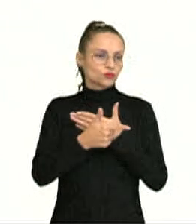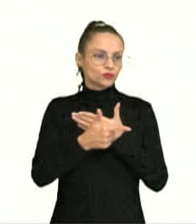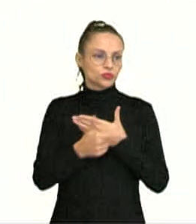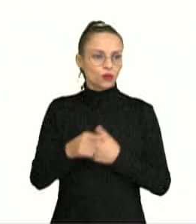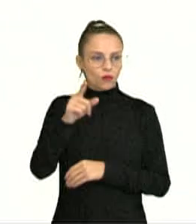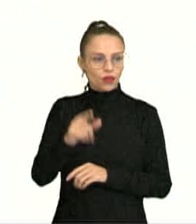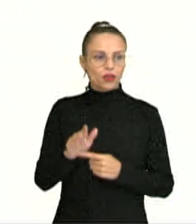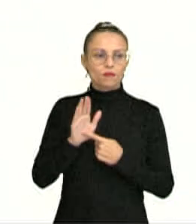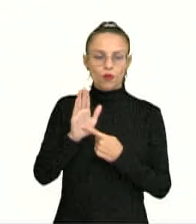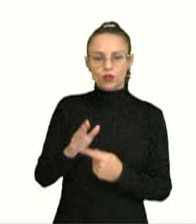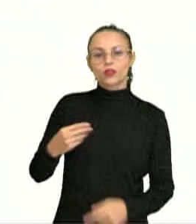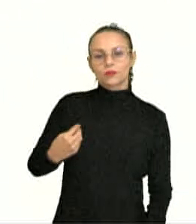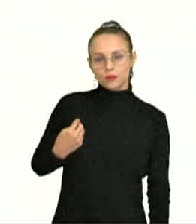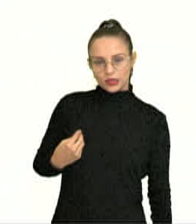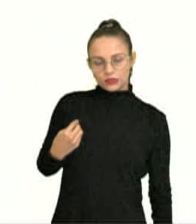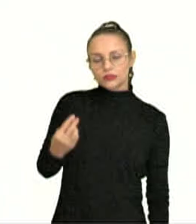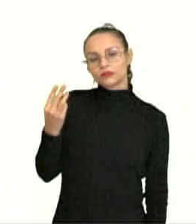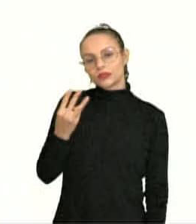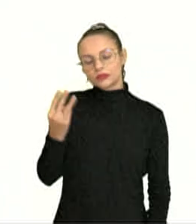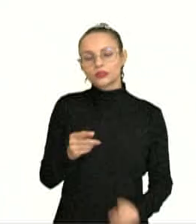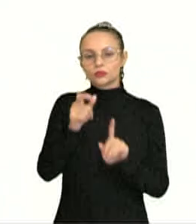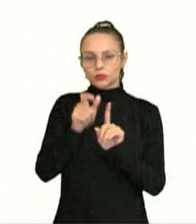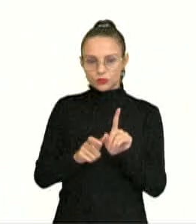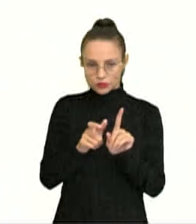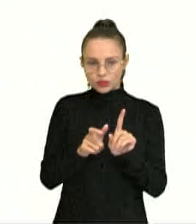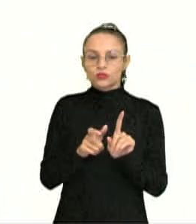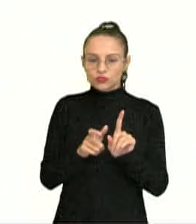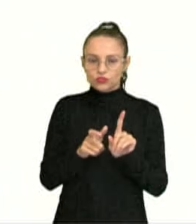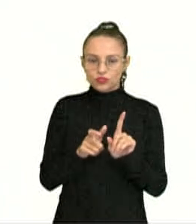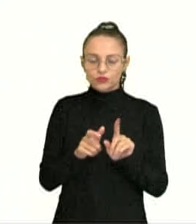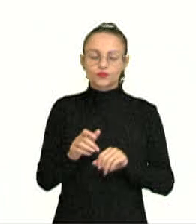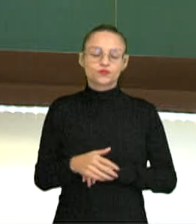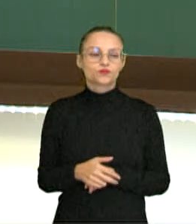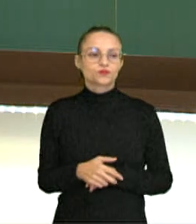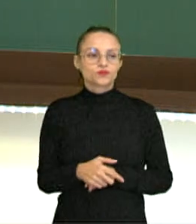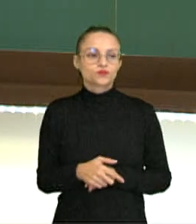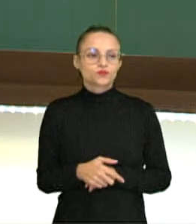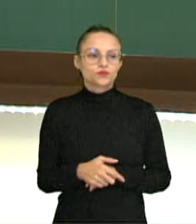Aqui indica a presença de um terceiro personagem na cena, o Chiquinho.